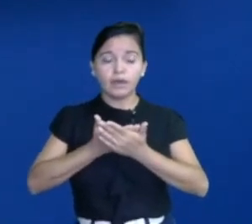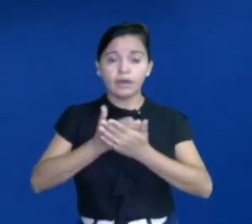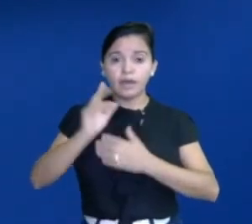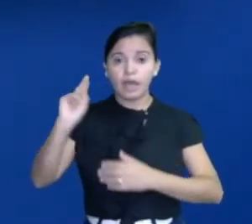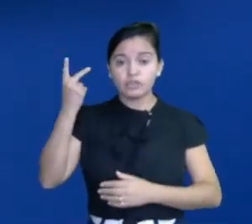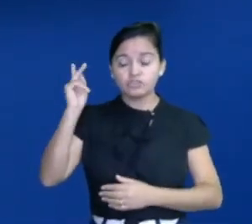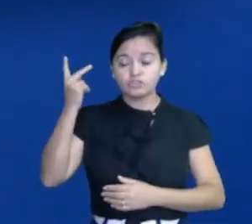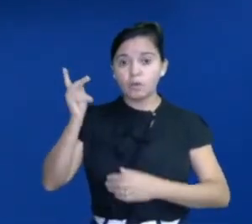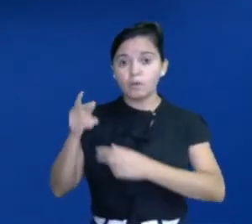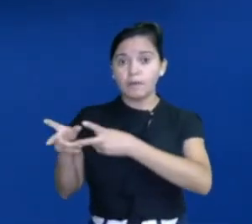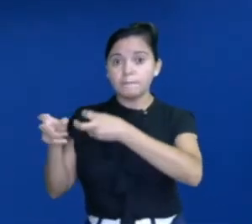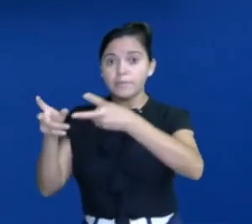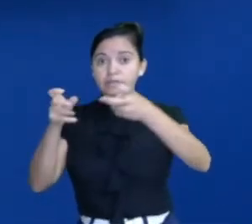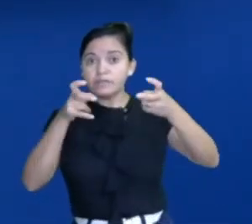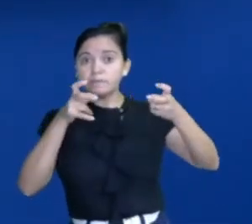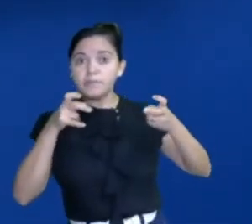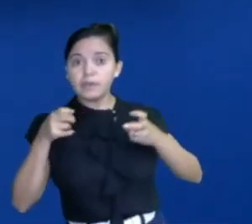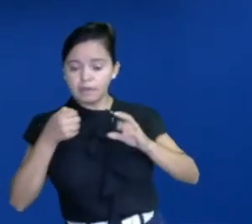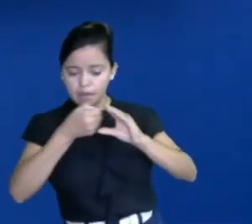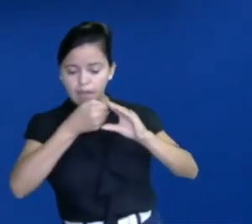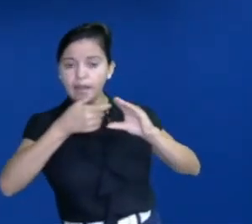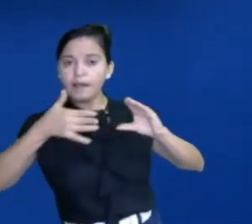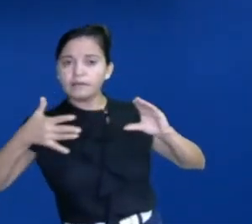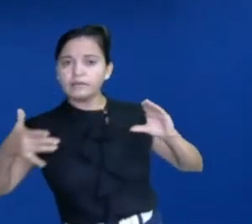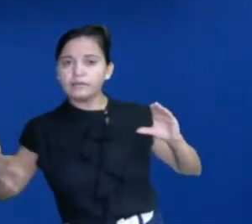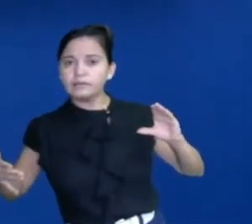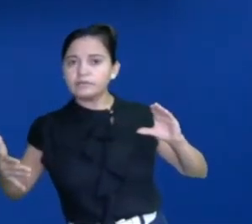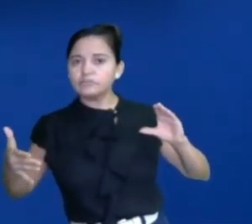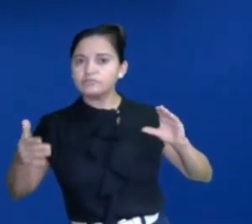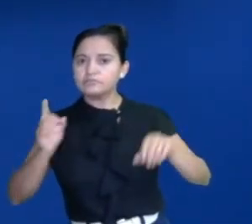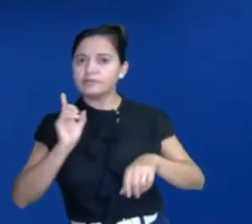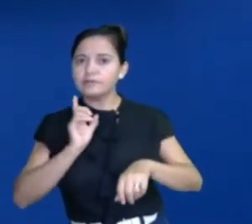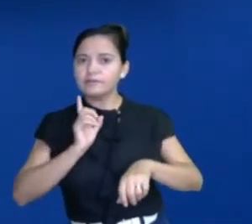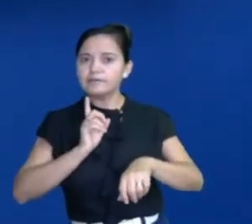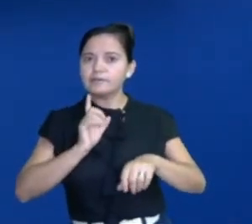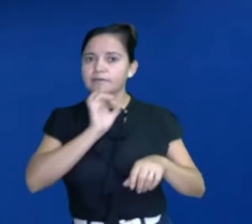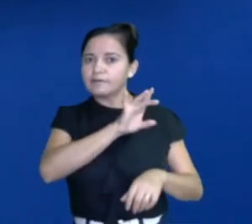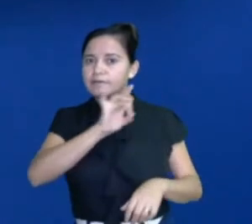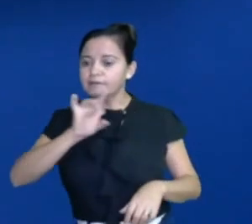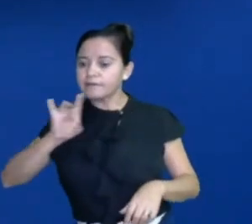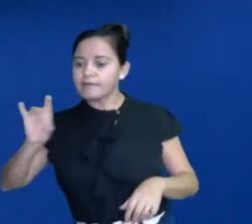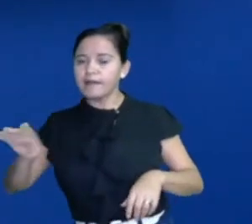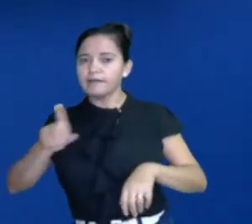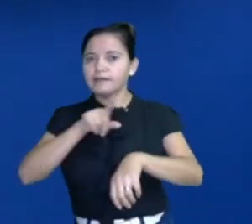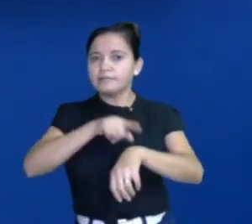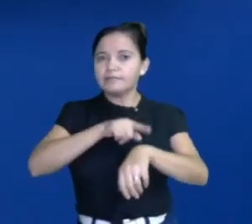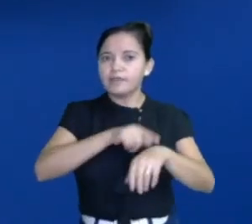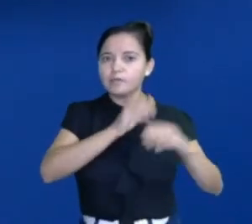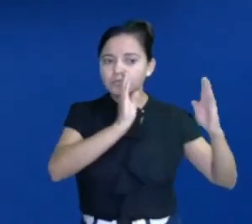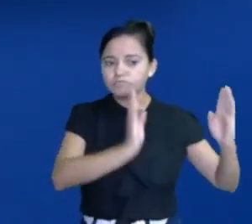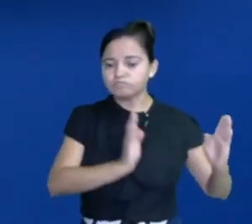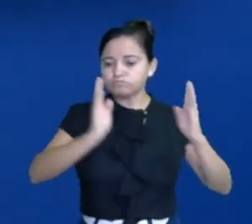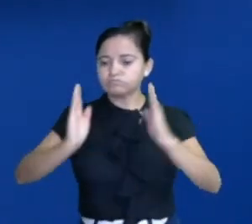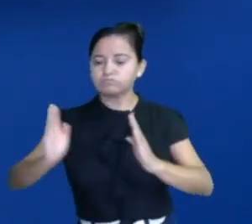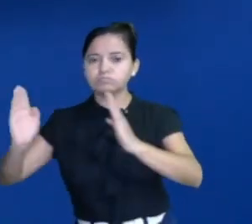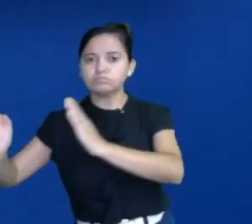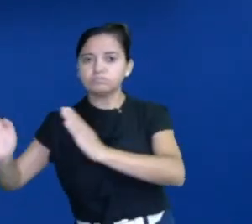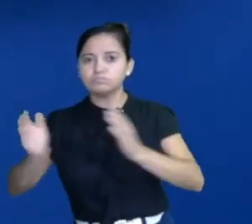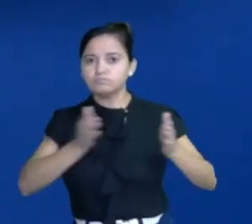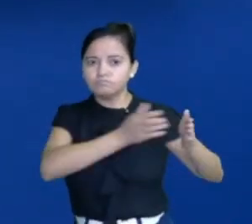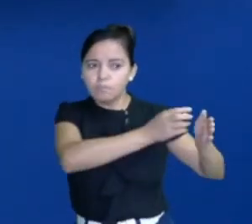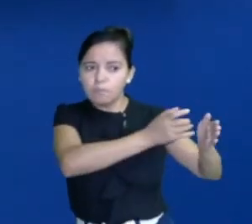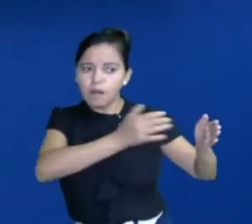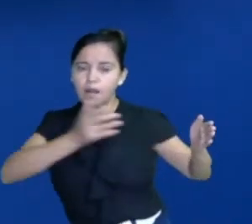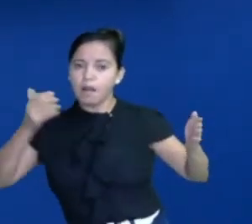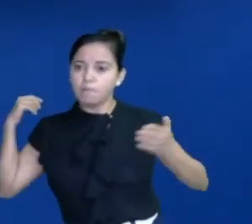história é observar as características de cada momento. Então, o momento histórico é o que vai dizer